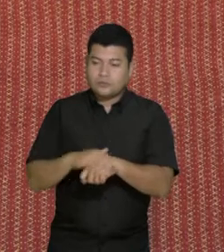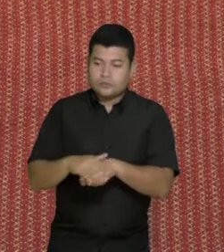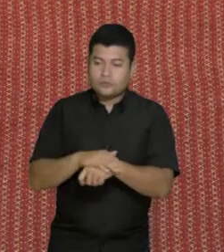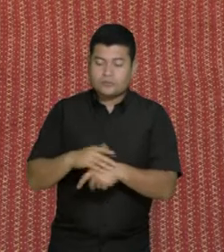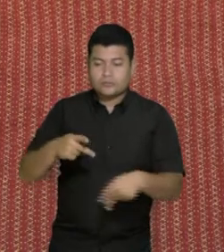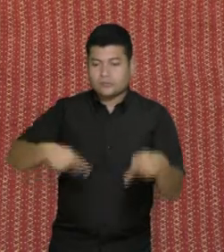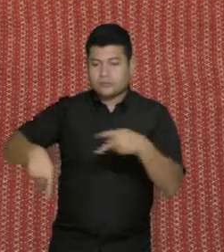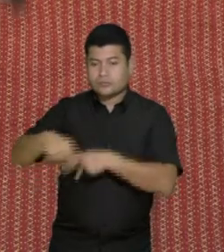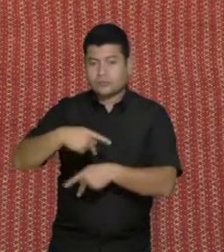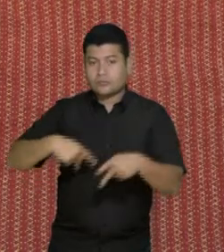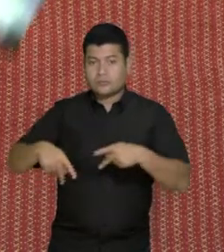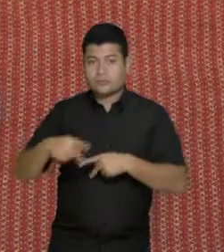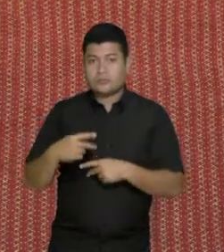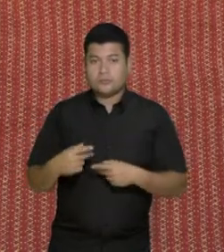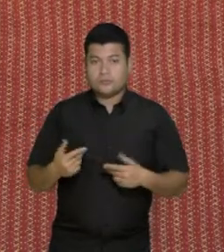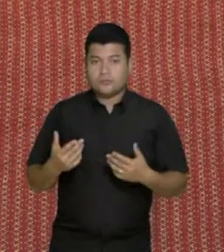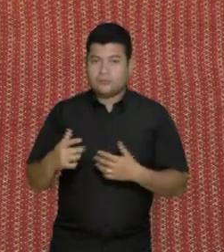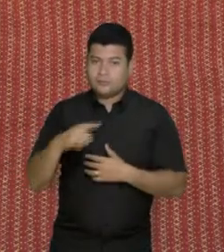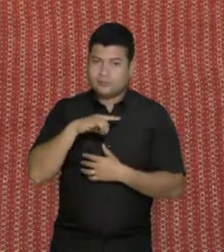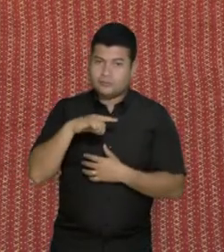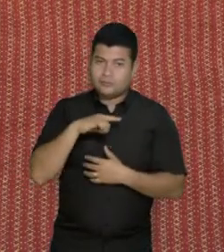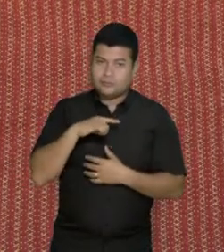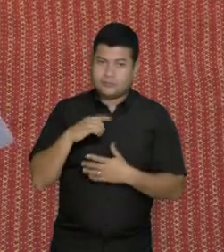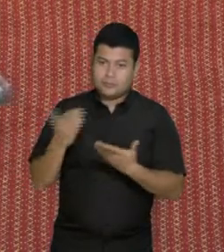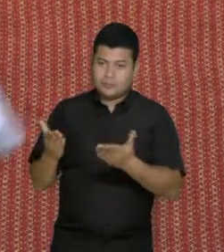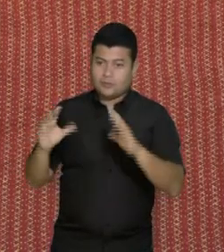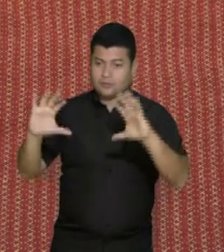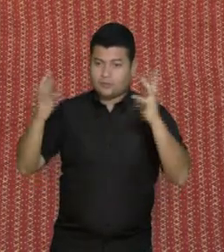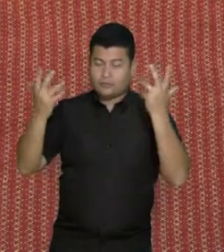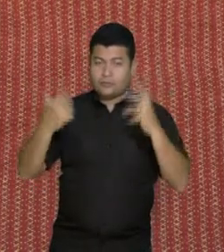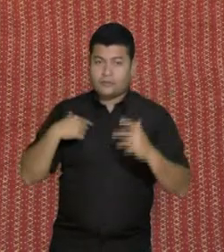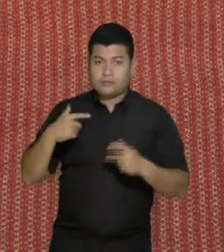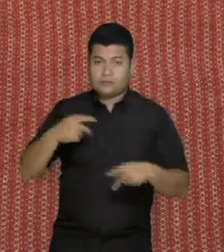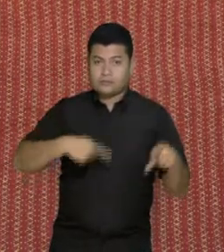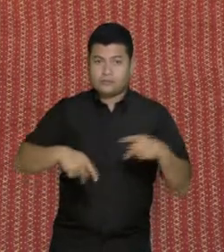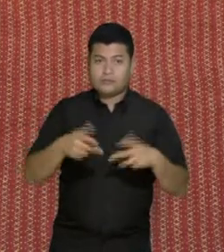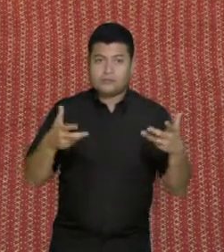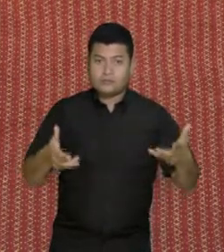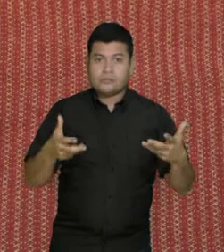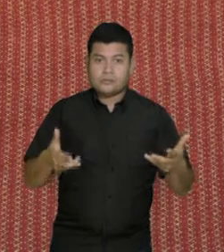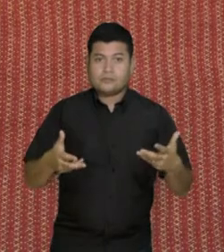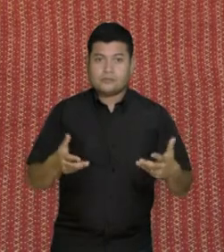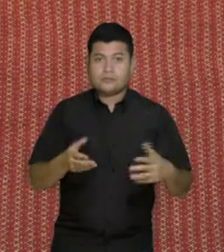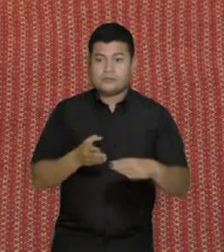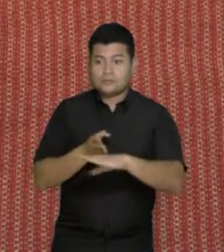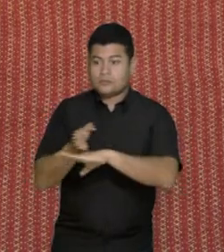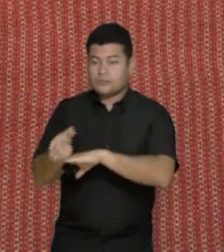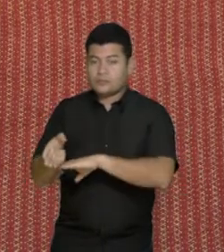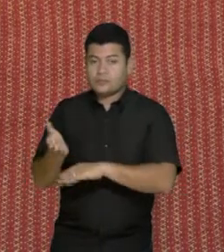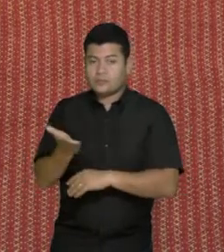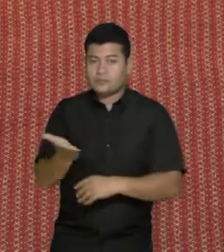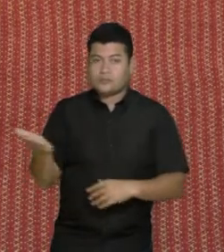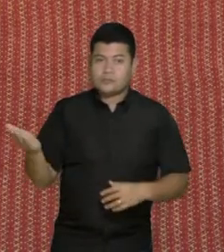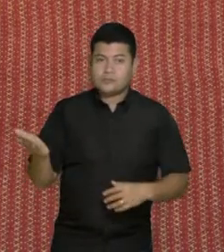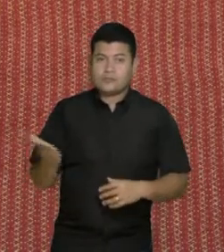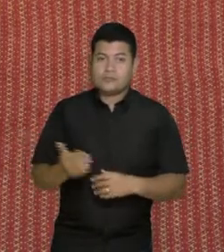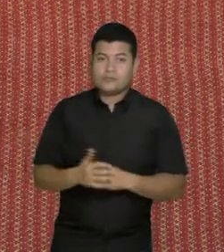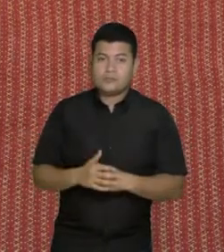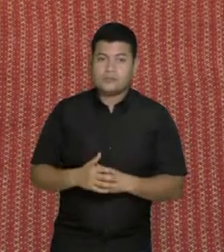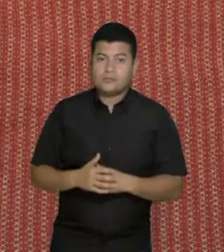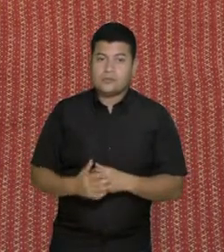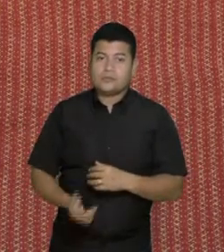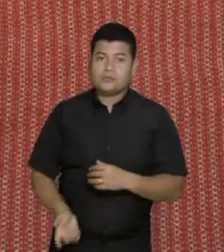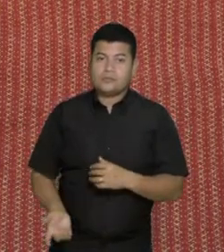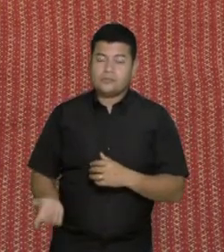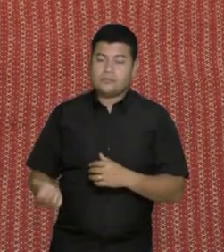trocar geralmente nessas festas que acontece, o povo que aí teria migrado volta para conversar com os parentes,